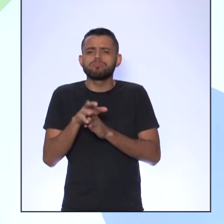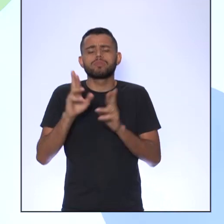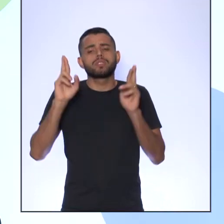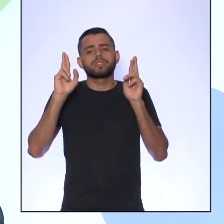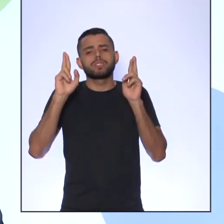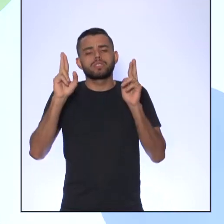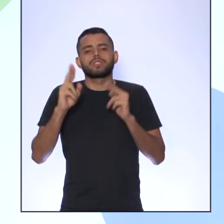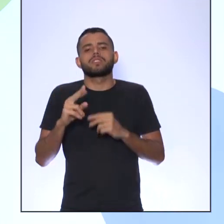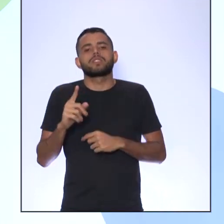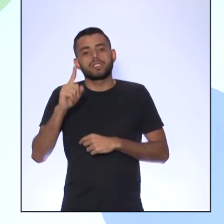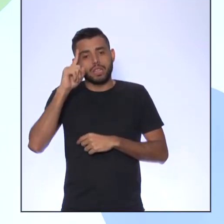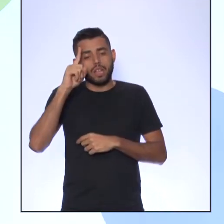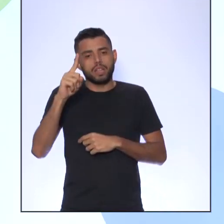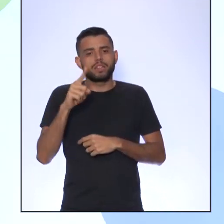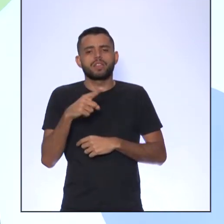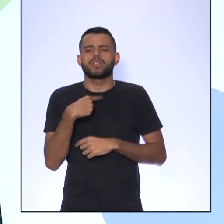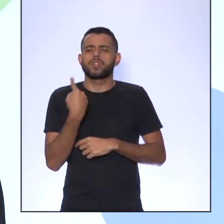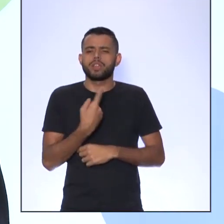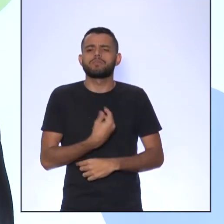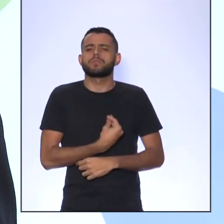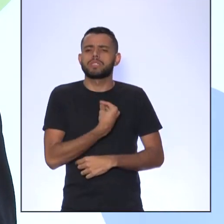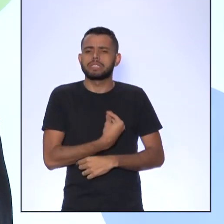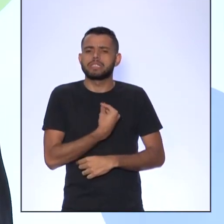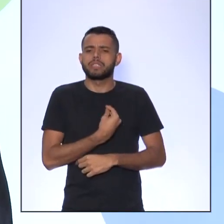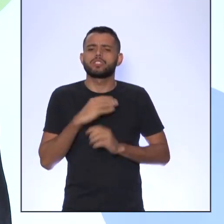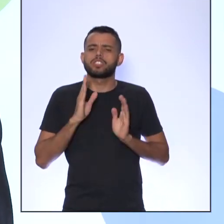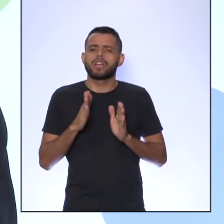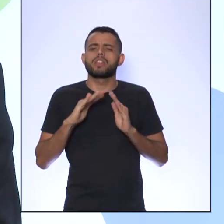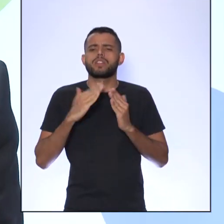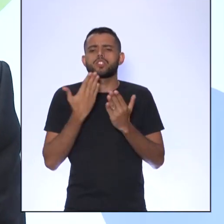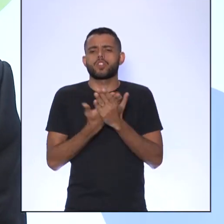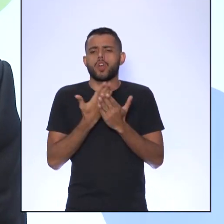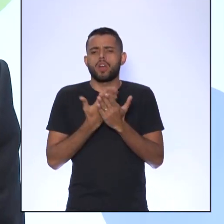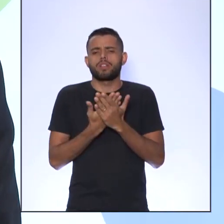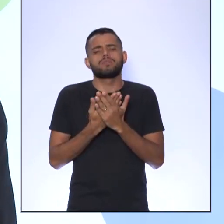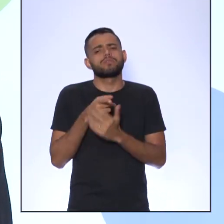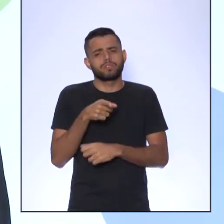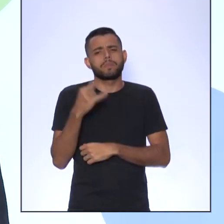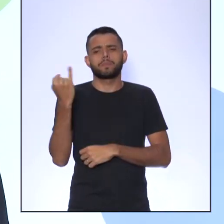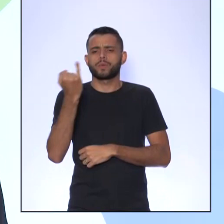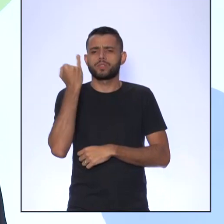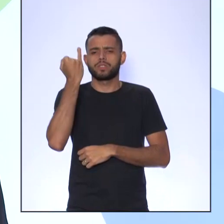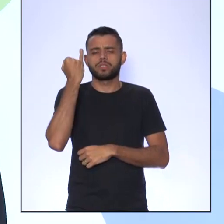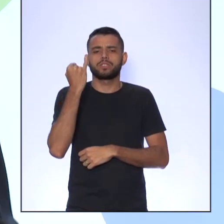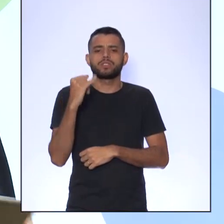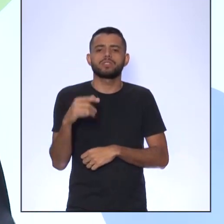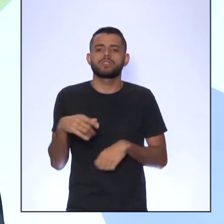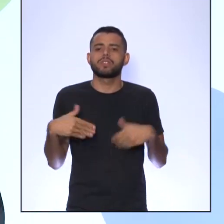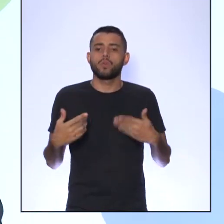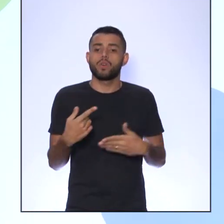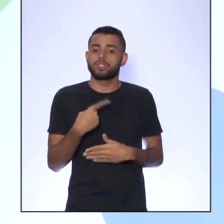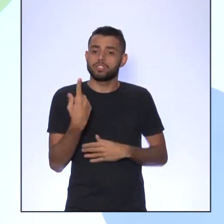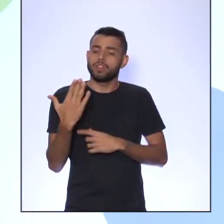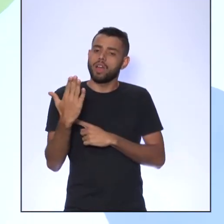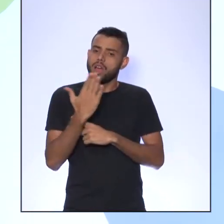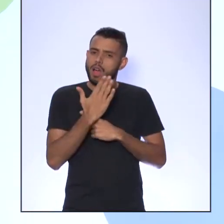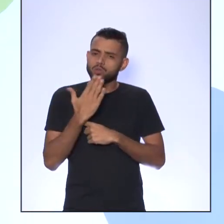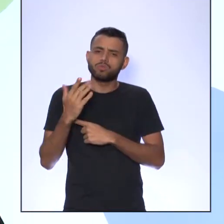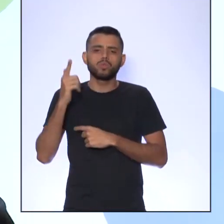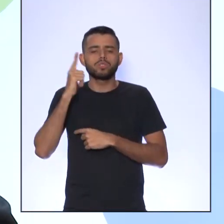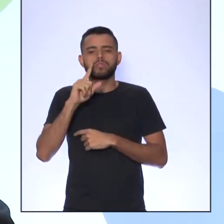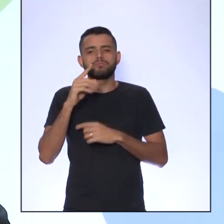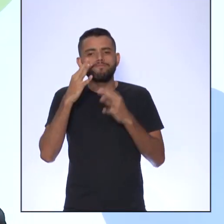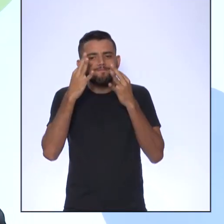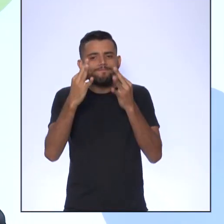inclusive nessas datas, a gente já vai estar presencial nas escolas e é muito importante. Então, a gente vai trazer ajuda, mas se liga no